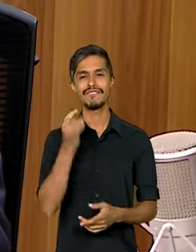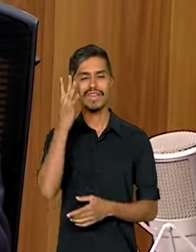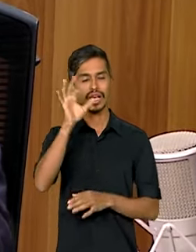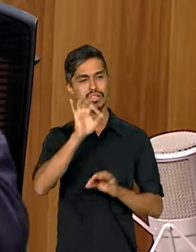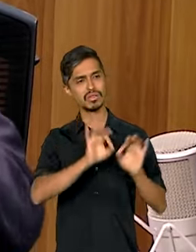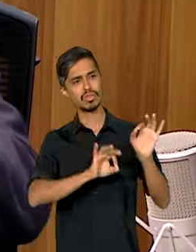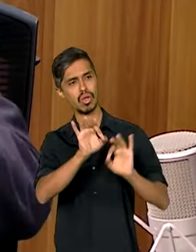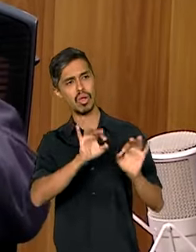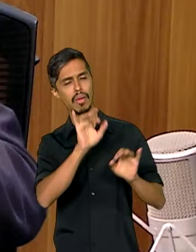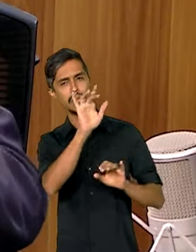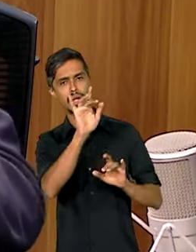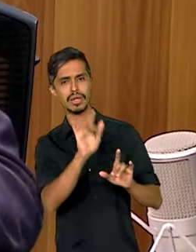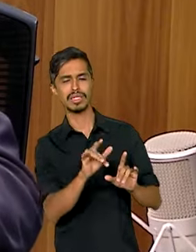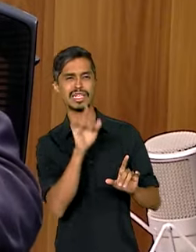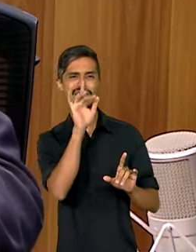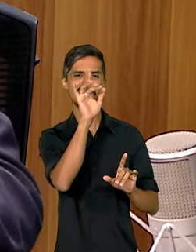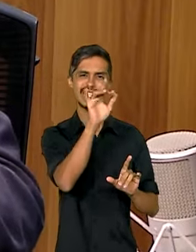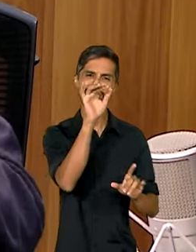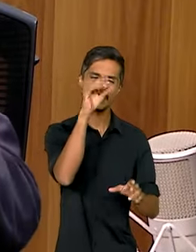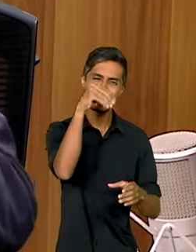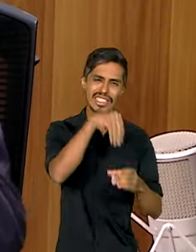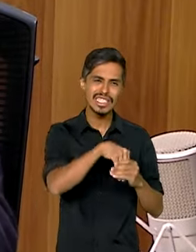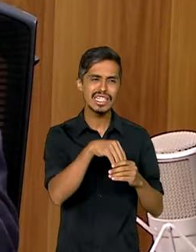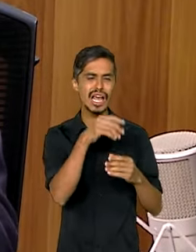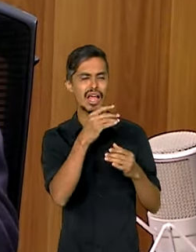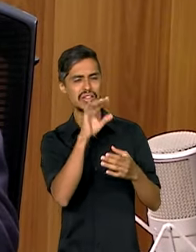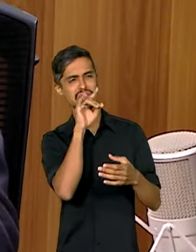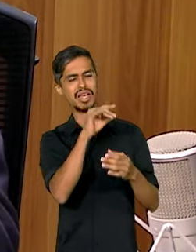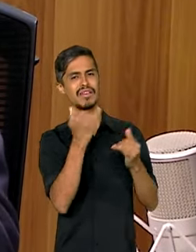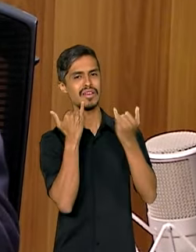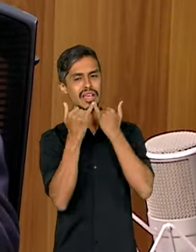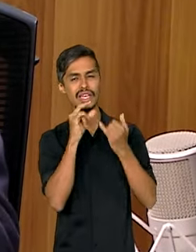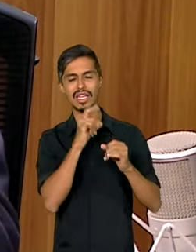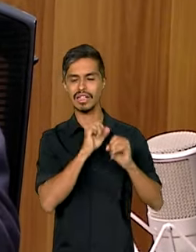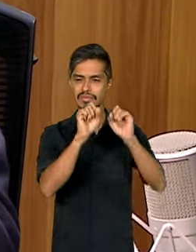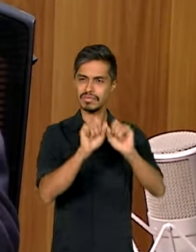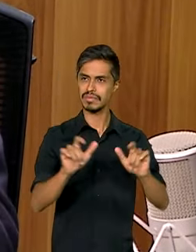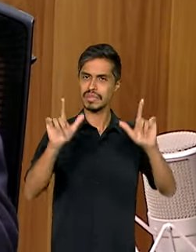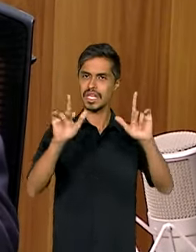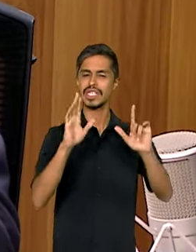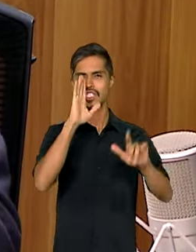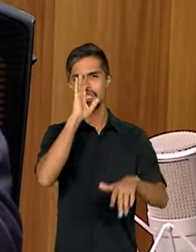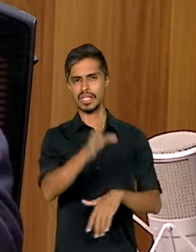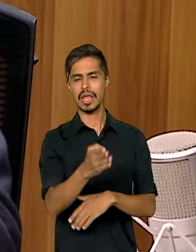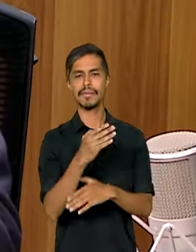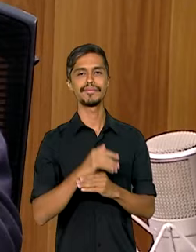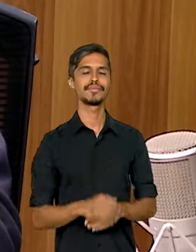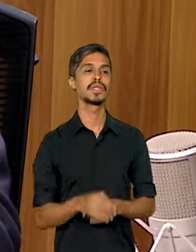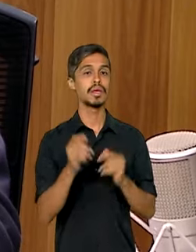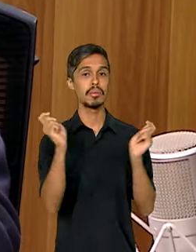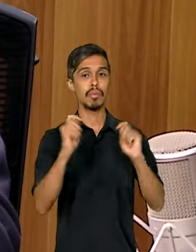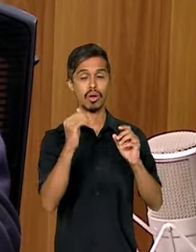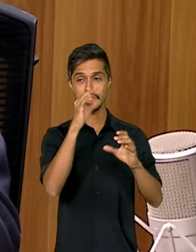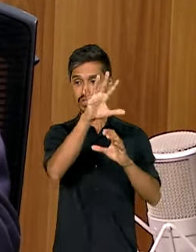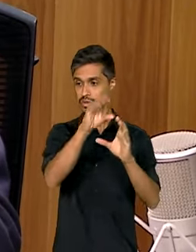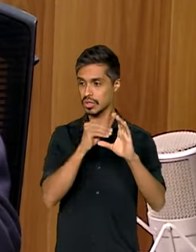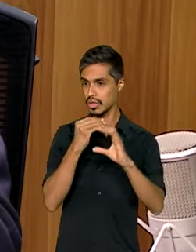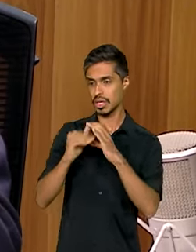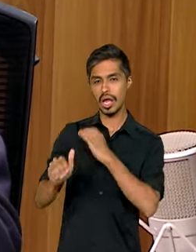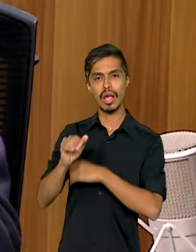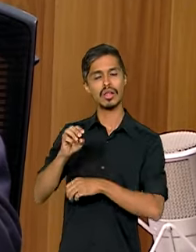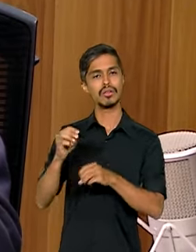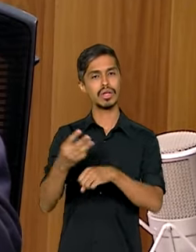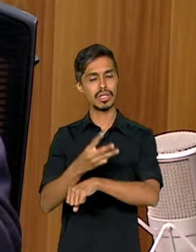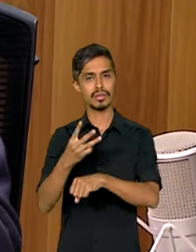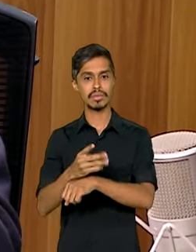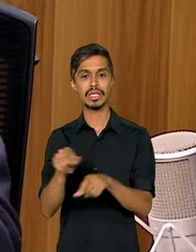manuseio você clica em cima da informação ela gera o Card direto e você pode mandar pelo WhatsApp inclusive pro